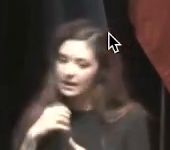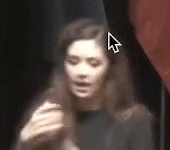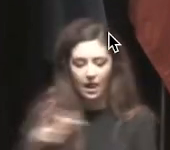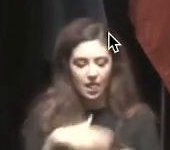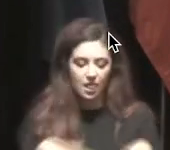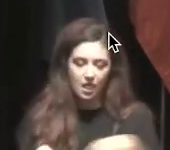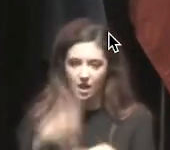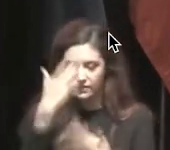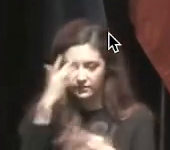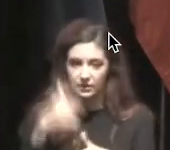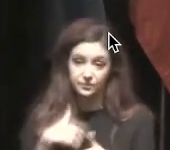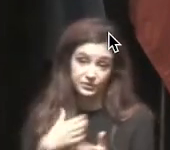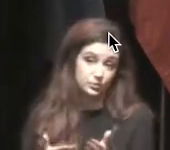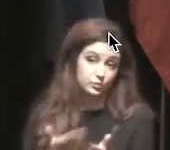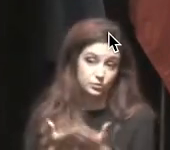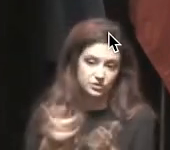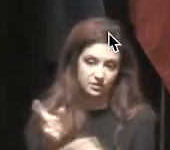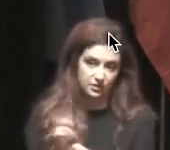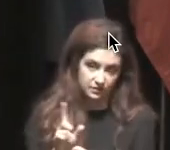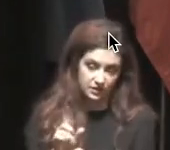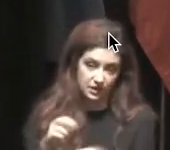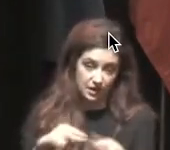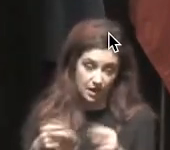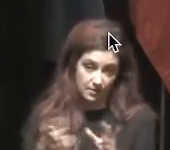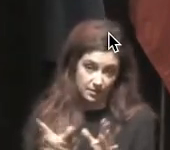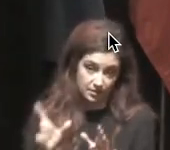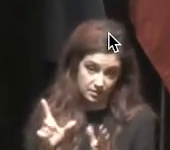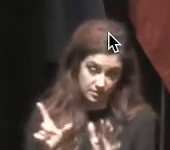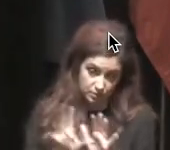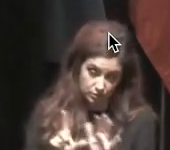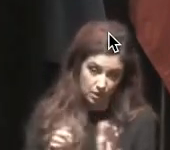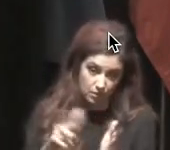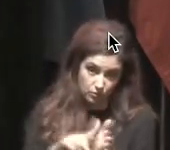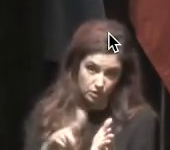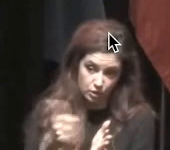isto, apesar da proposta do LIVRE na Câmara Municipal de Lisboa ter sido aprovada em